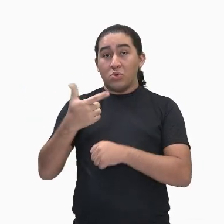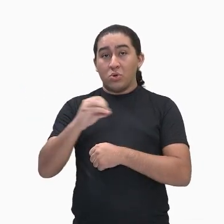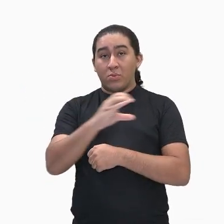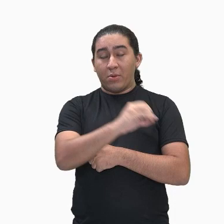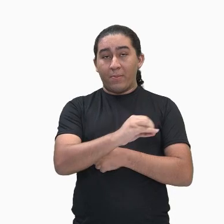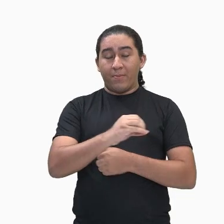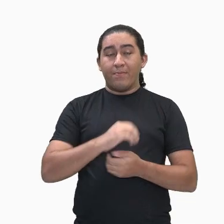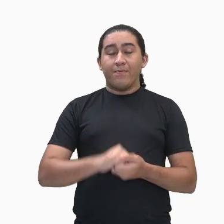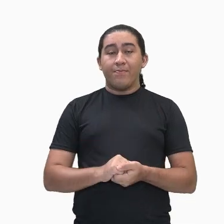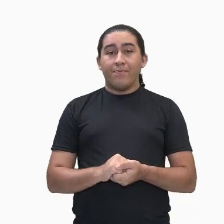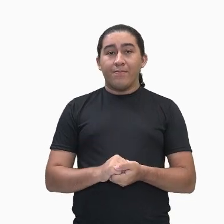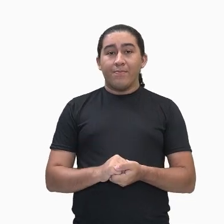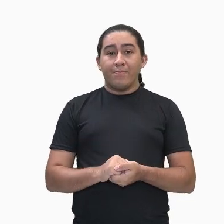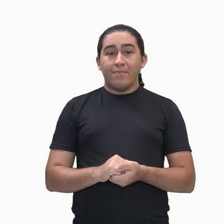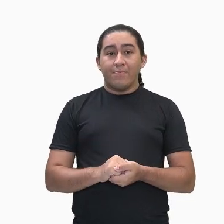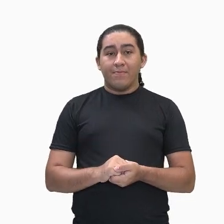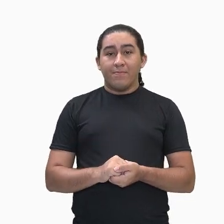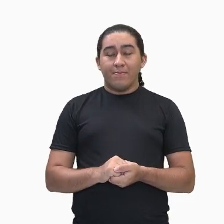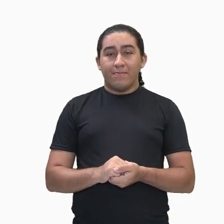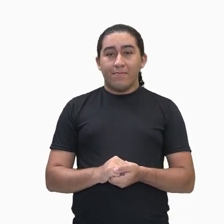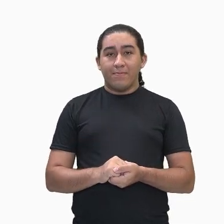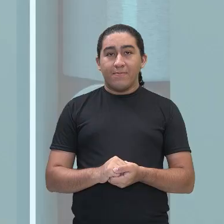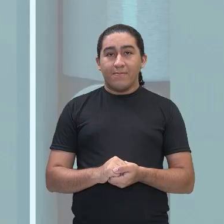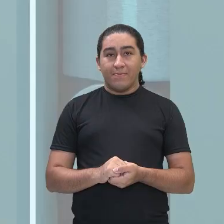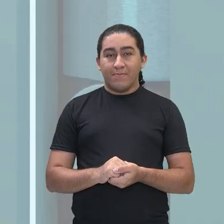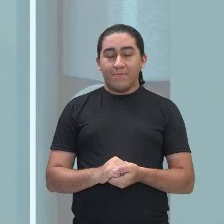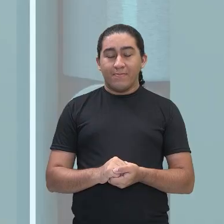gonzaguinha.emi 2000.